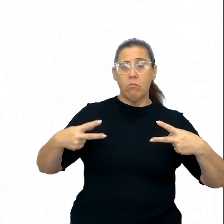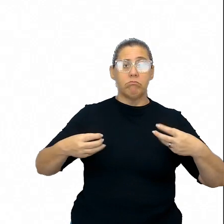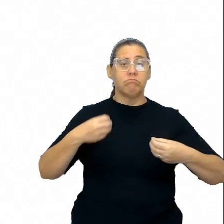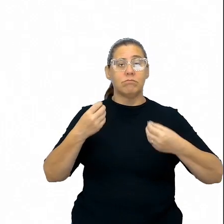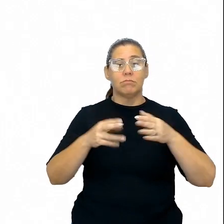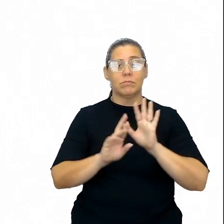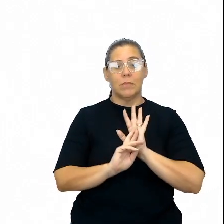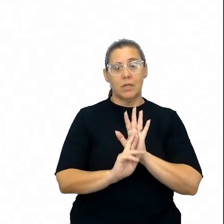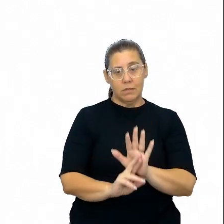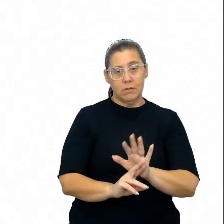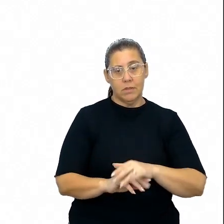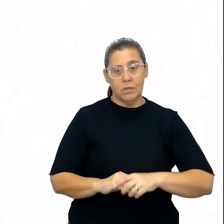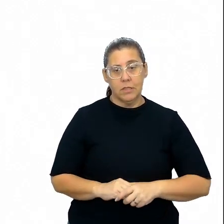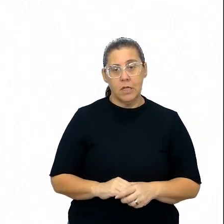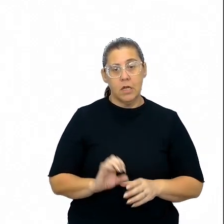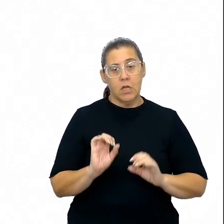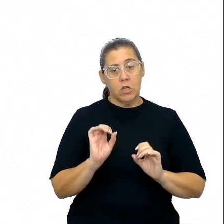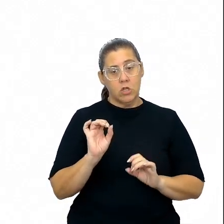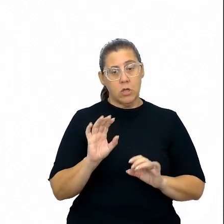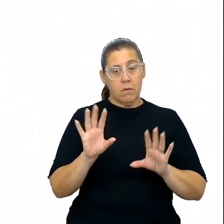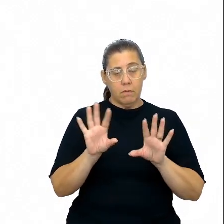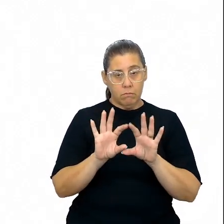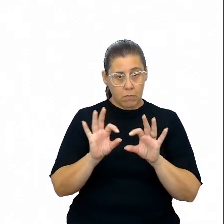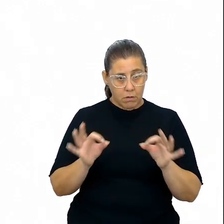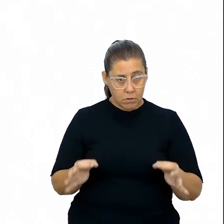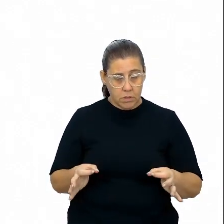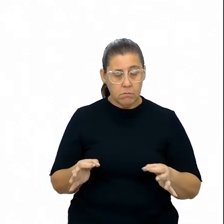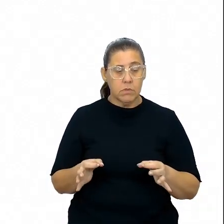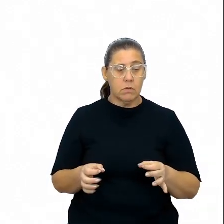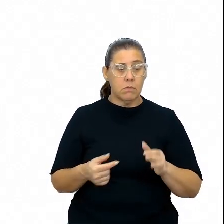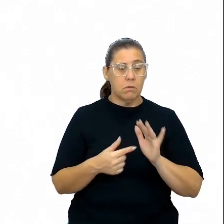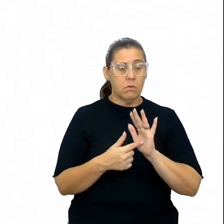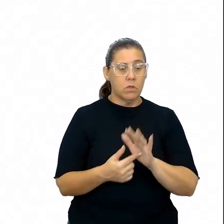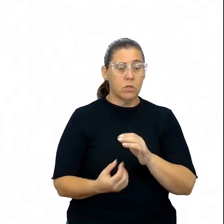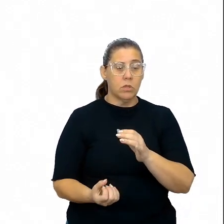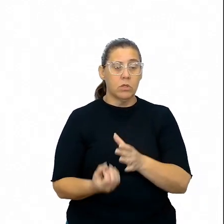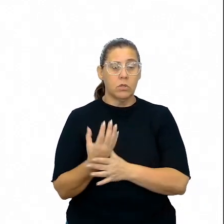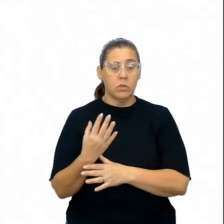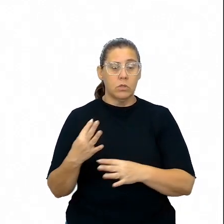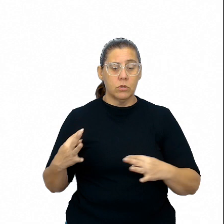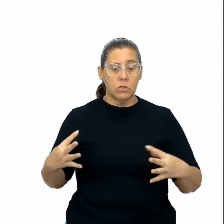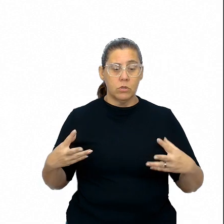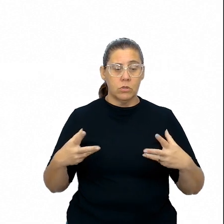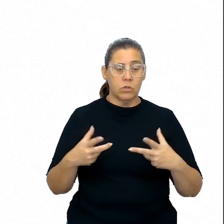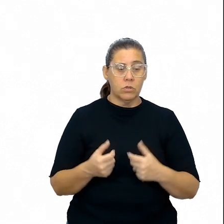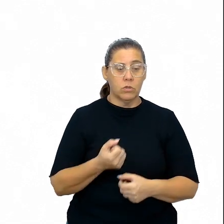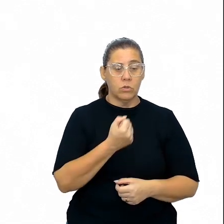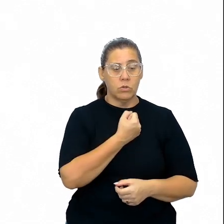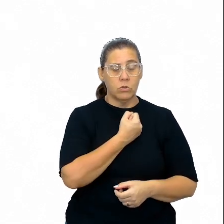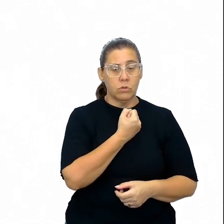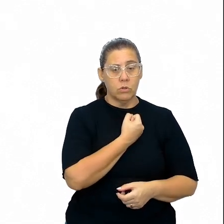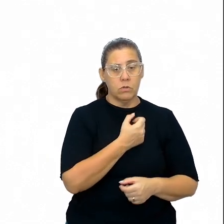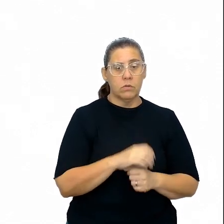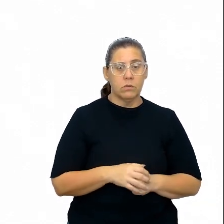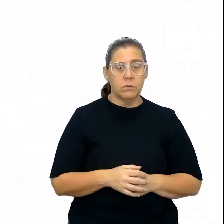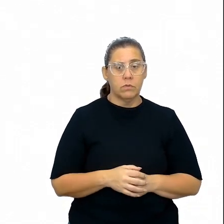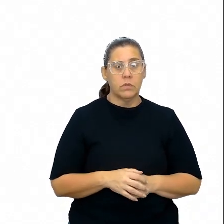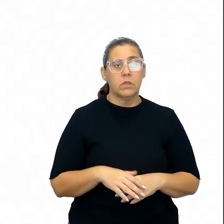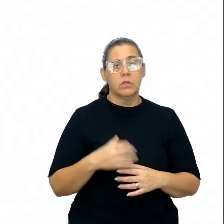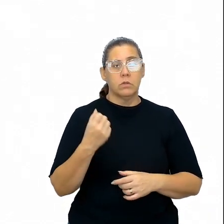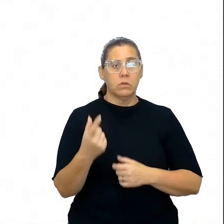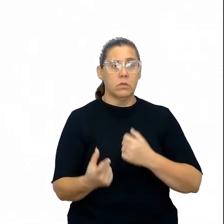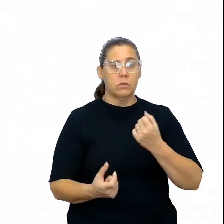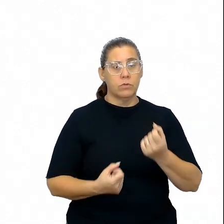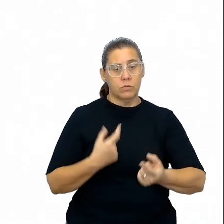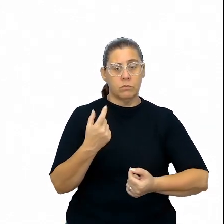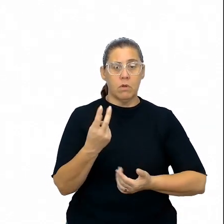isso daí. Então, isso é só para a gente exemplificar aonde está aparecendo todos esses números aí para nós, tá? Bom, e aí eu vou dar alguns